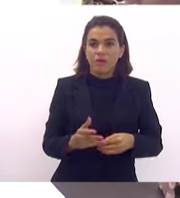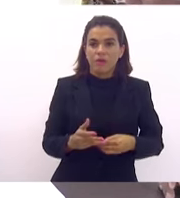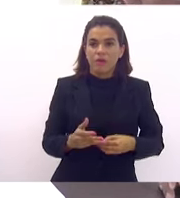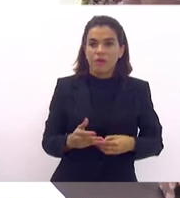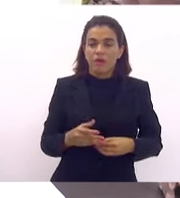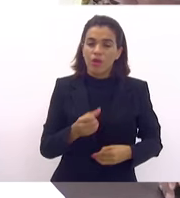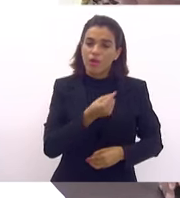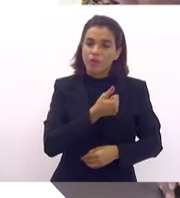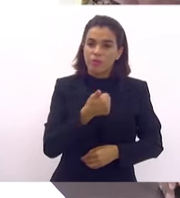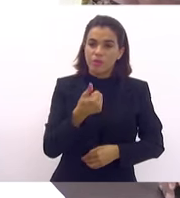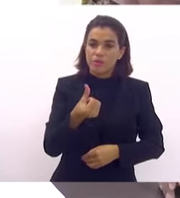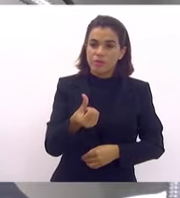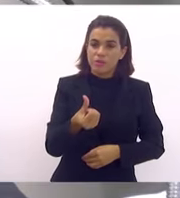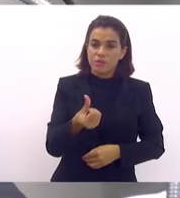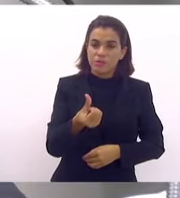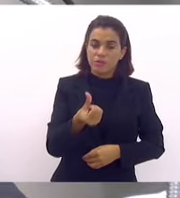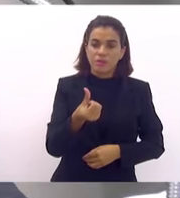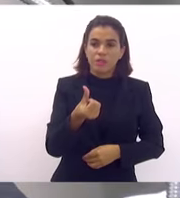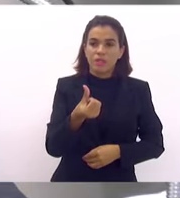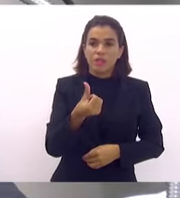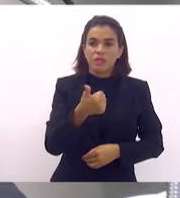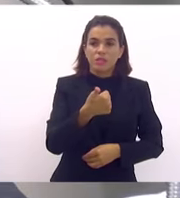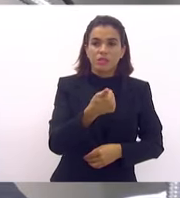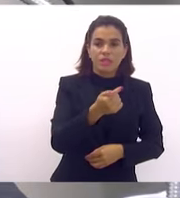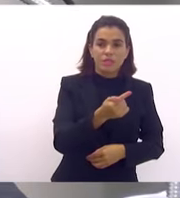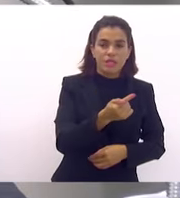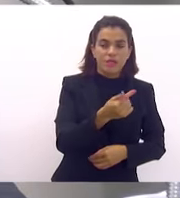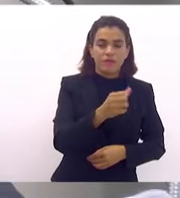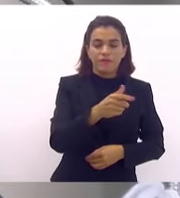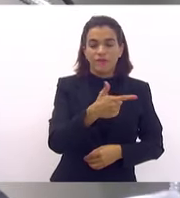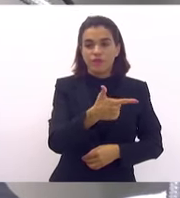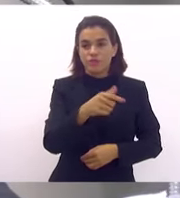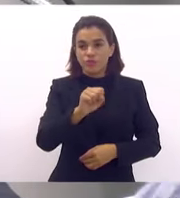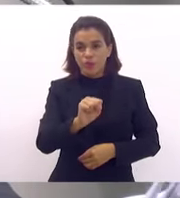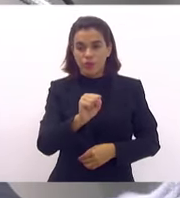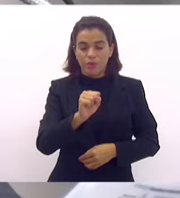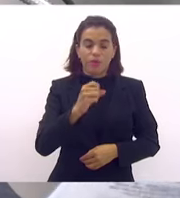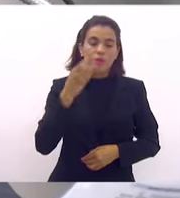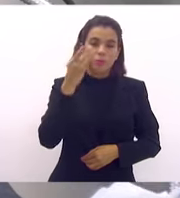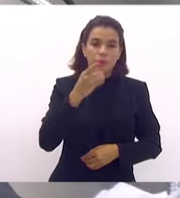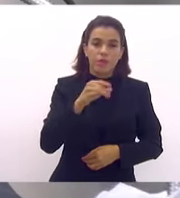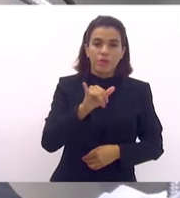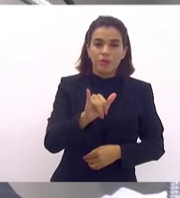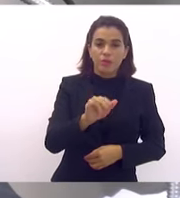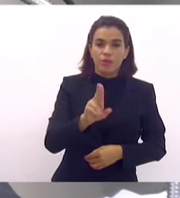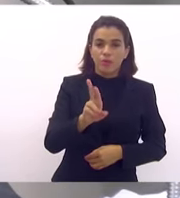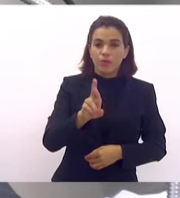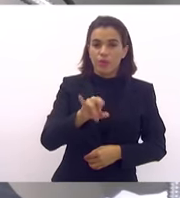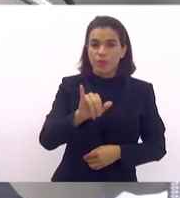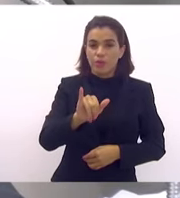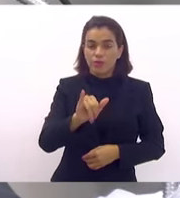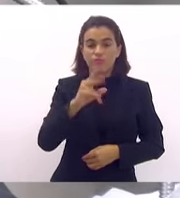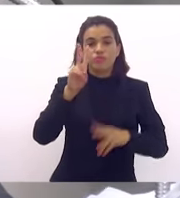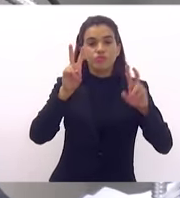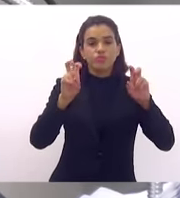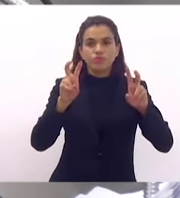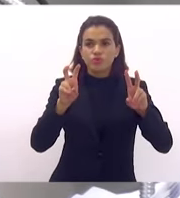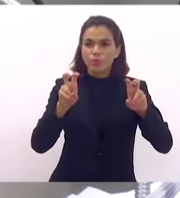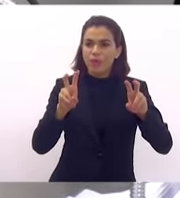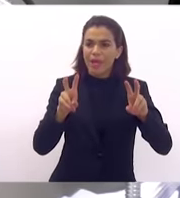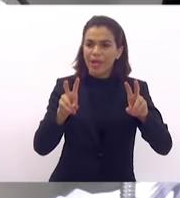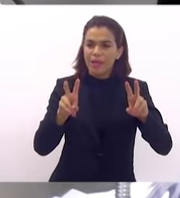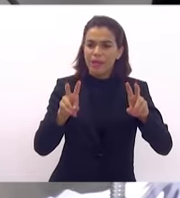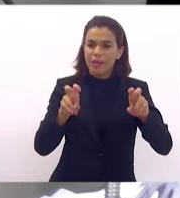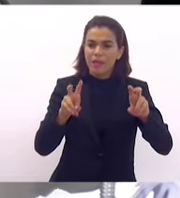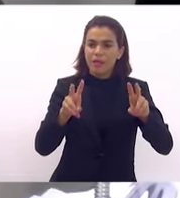item 16 da pauta. É o PL 1728 de 23, de autoria do deputado Yuri, que dispõe sobre o pré-natal masculino no estado do Rio de